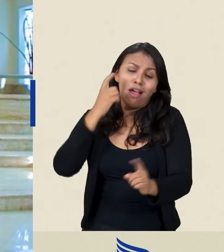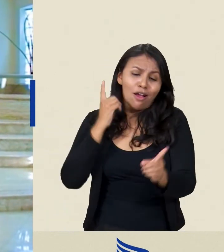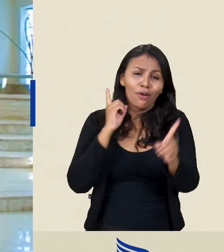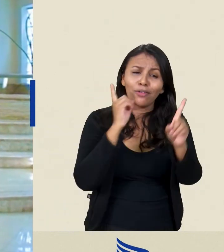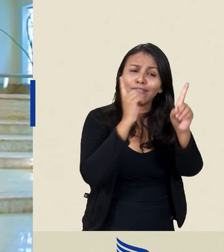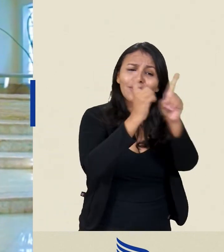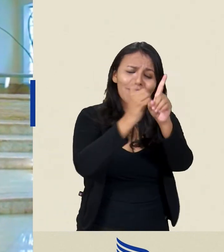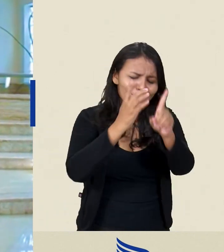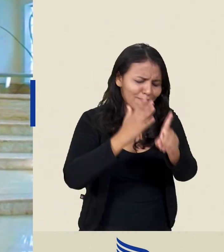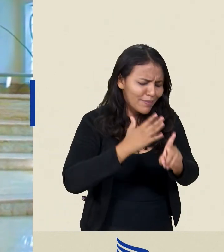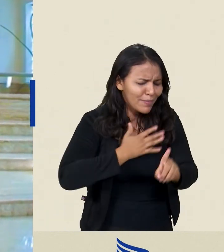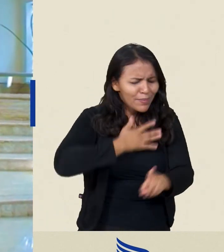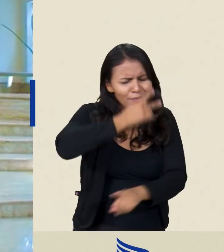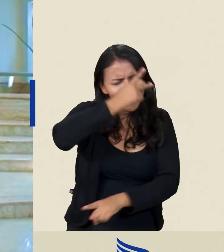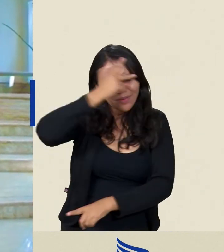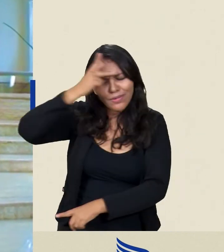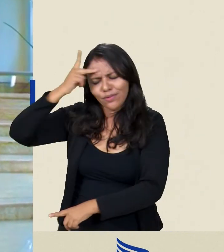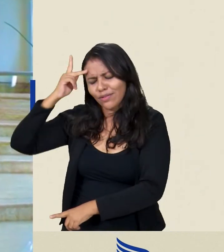encontrar queridos